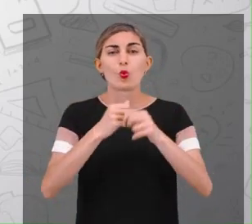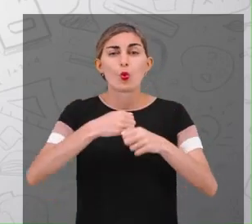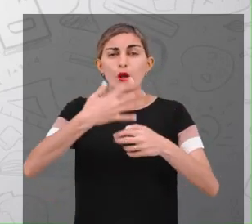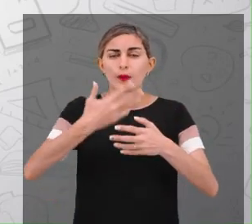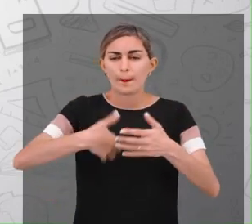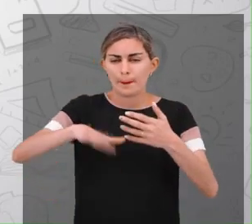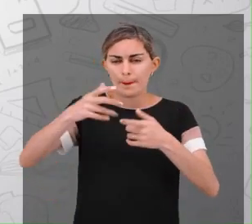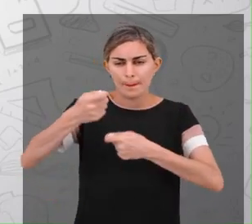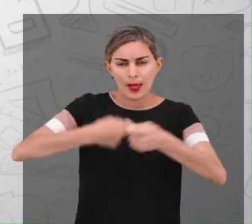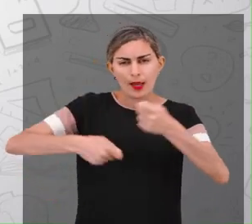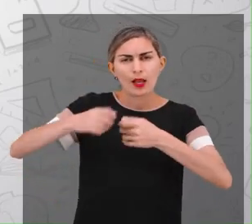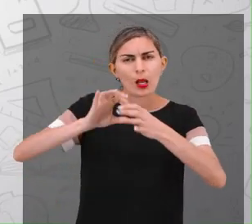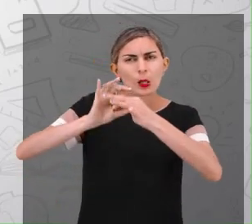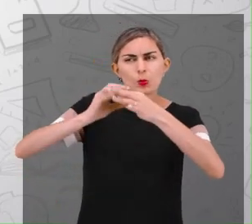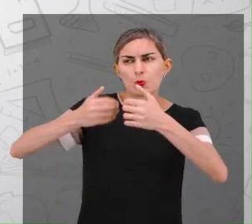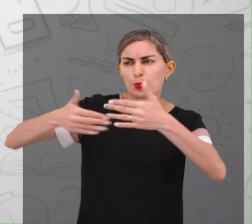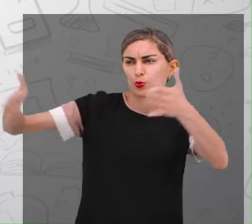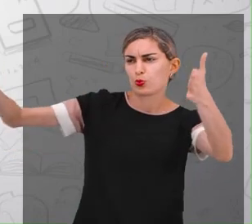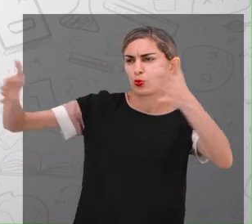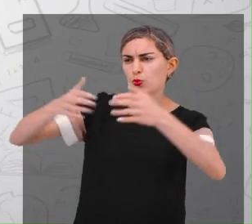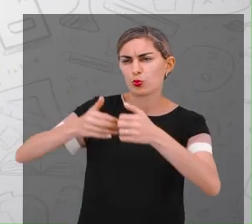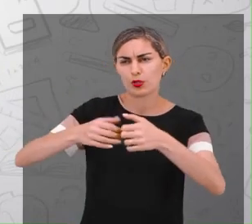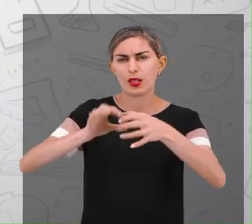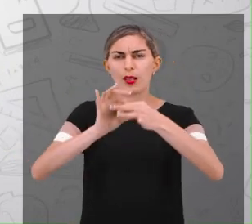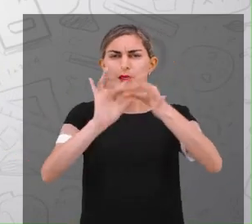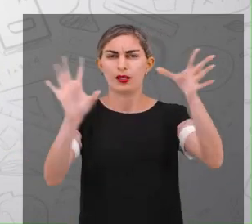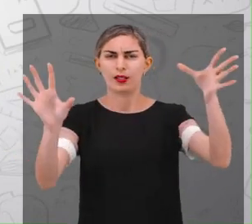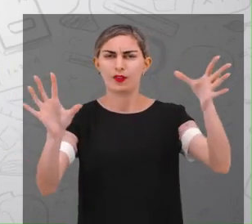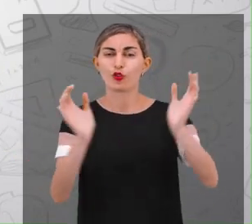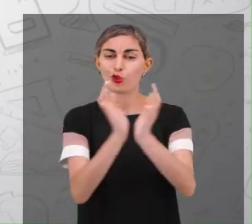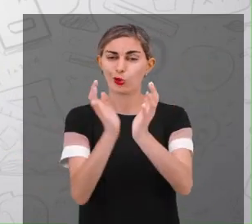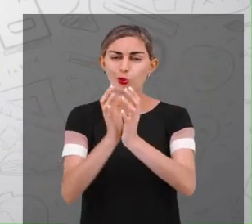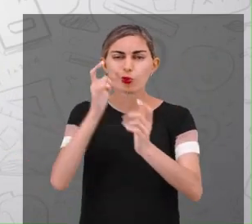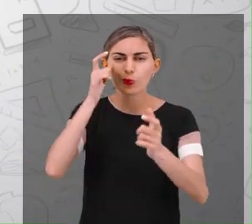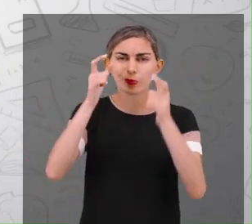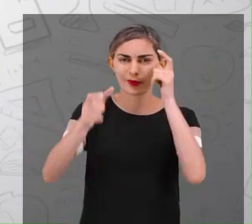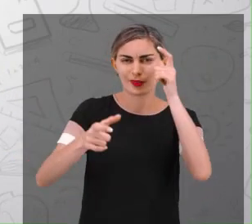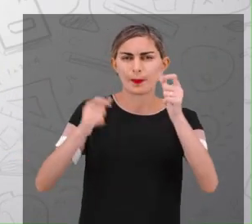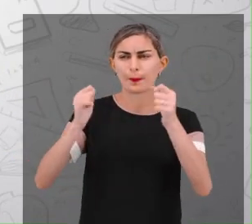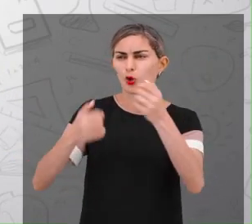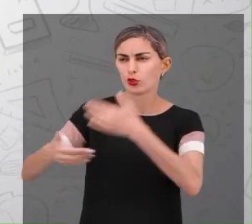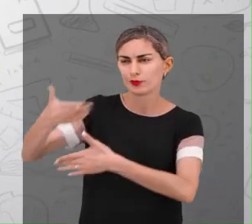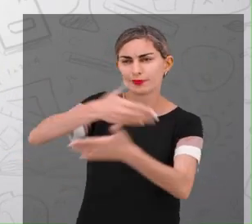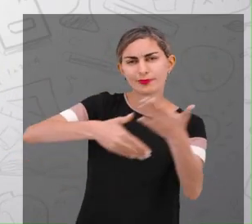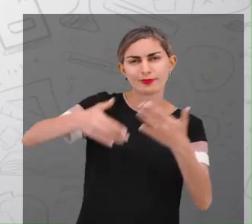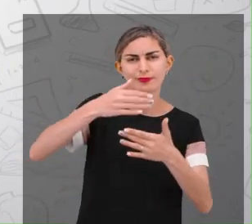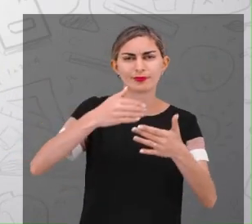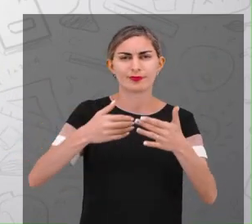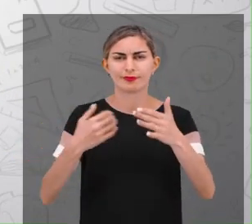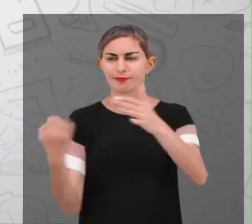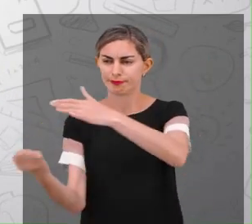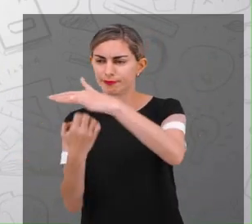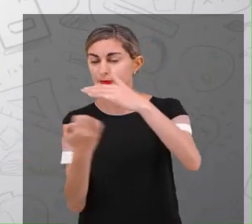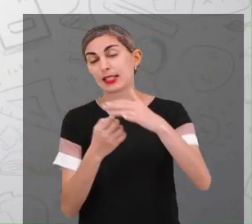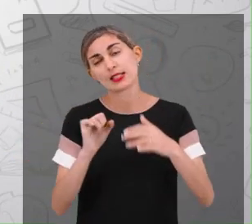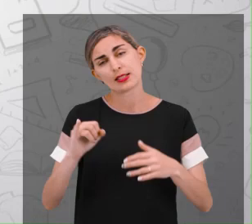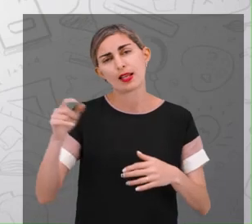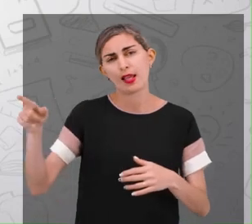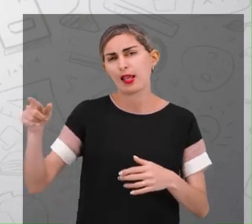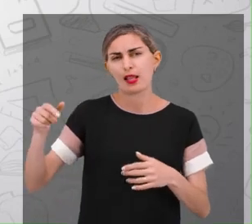mais um mercado for aberto, mais esses grupos de interesse podem trocar de organizações caso